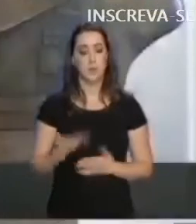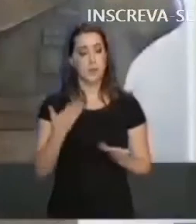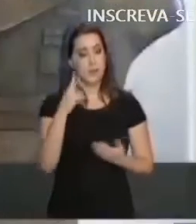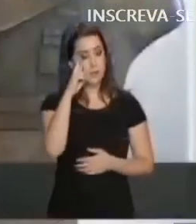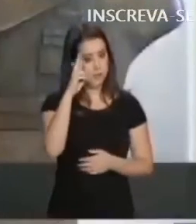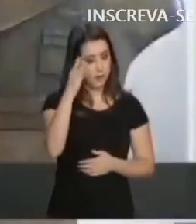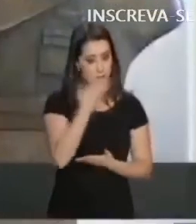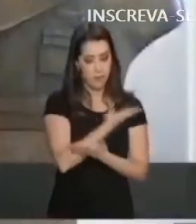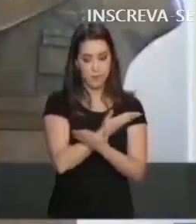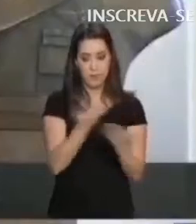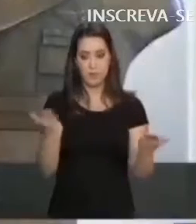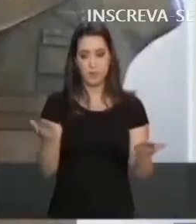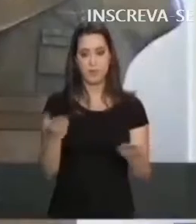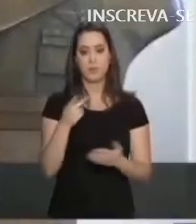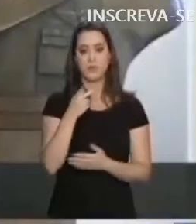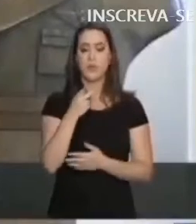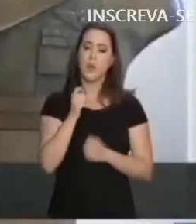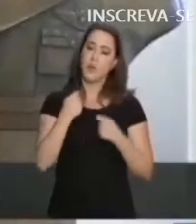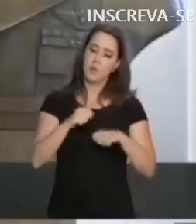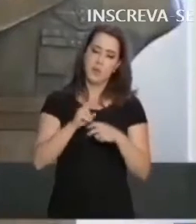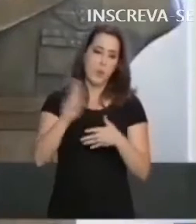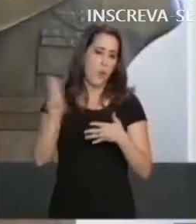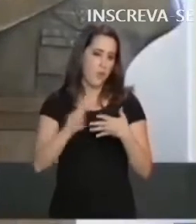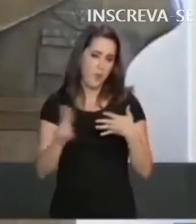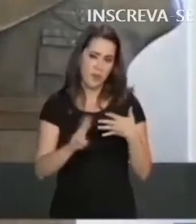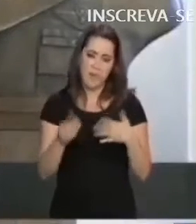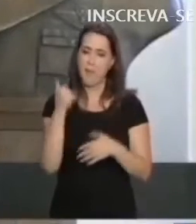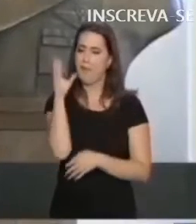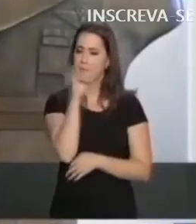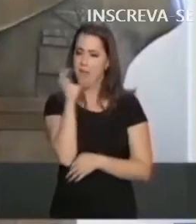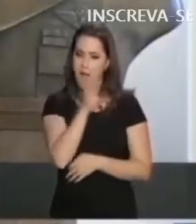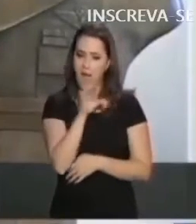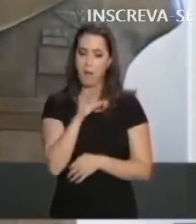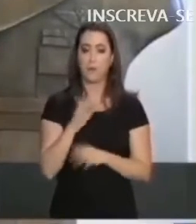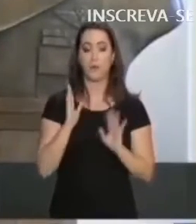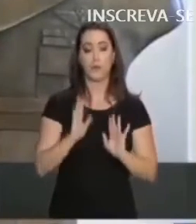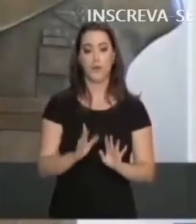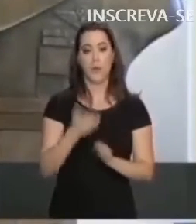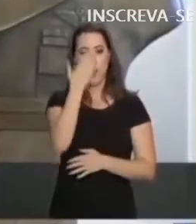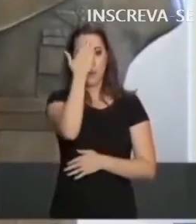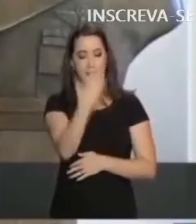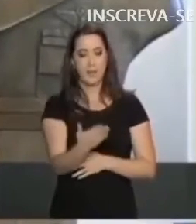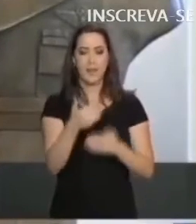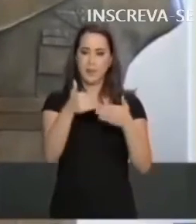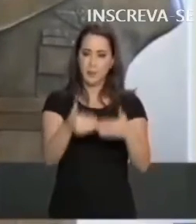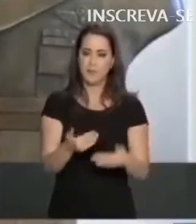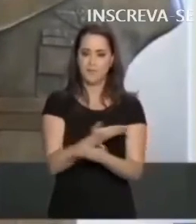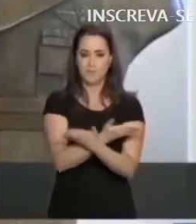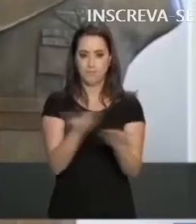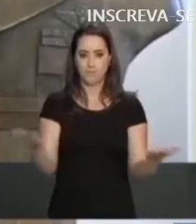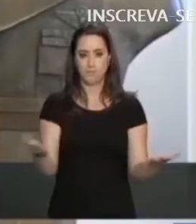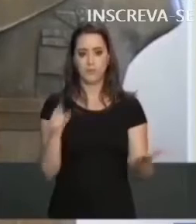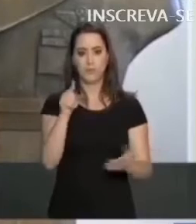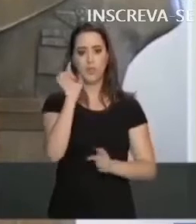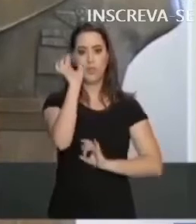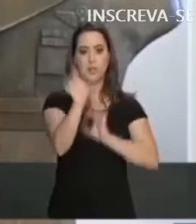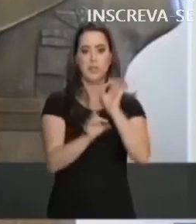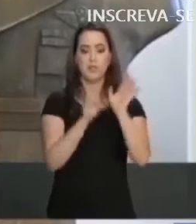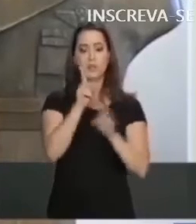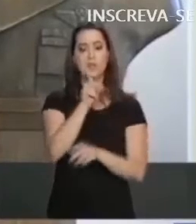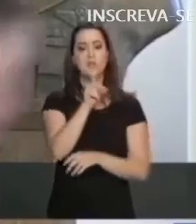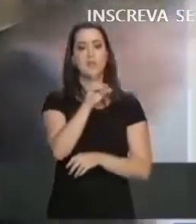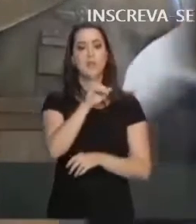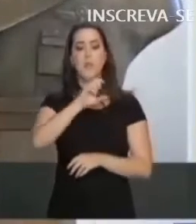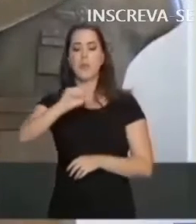Autoridades, se me permitam não nominá-las, para ser o mais breve possível, muito obrigado pela presença. Especial Dias